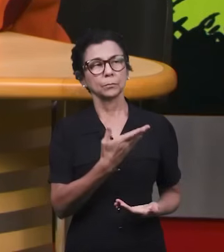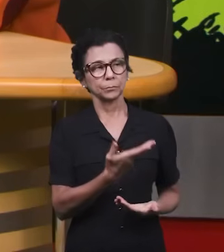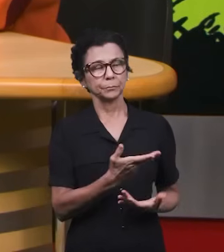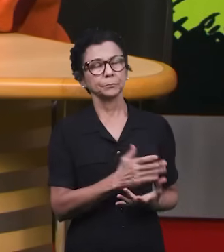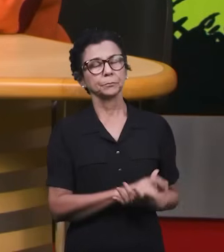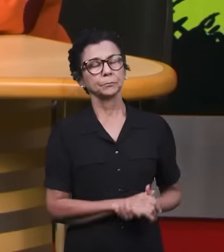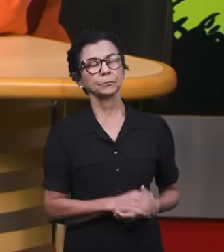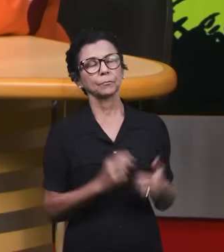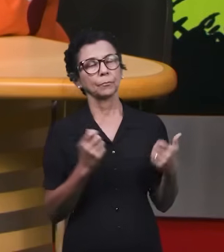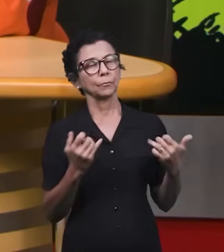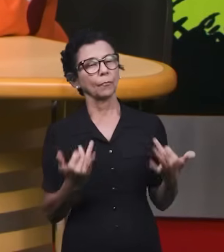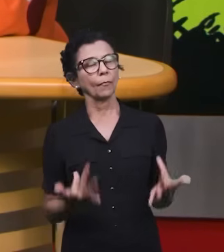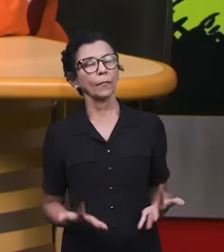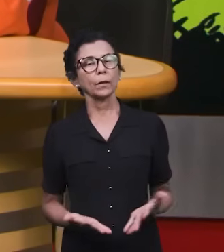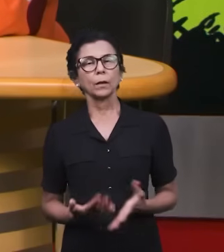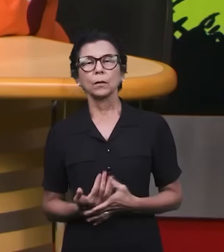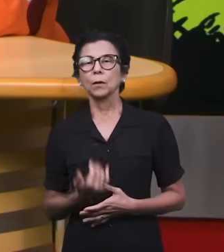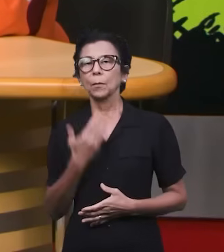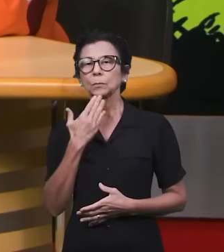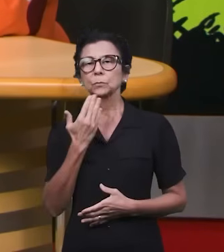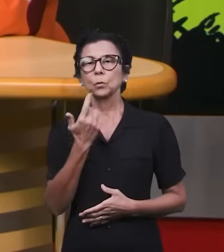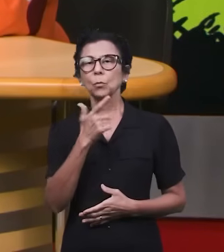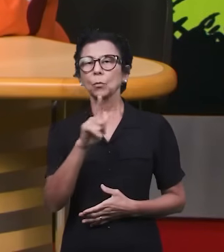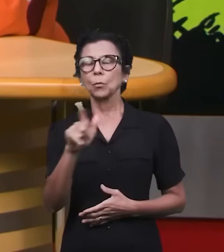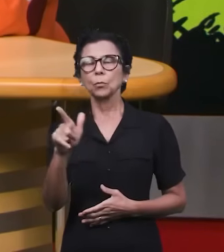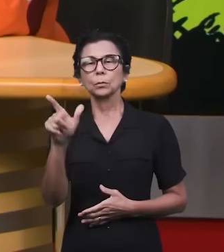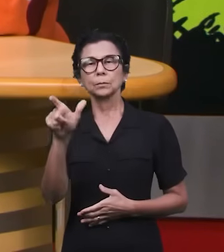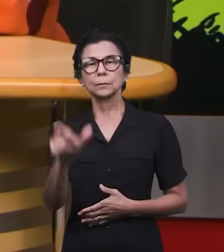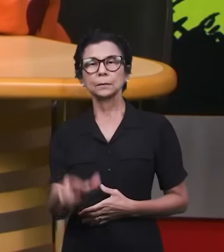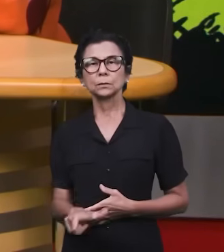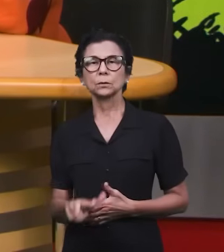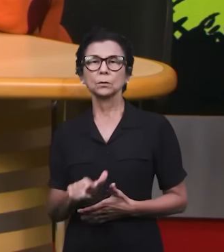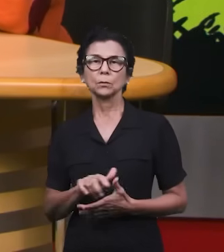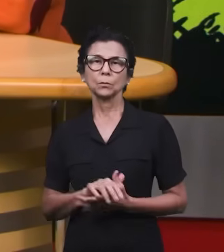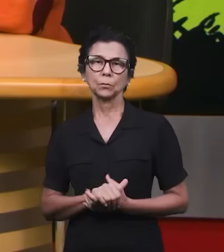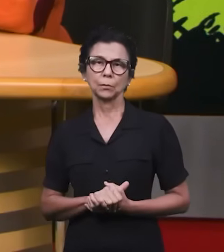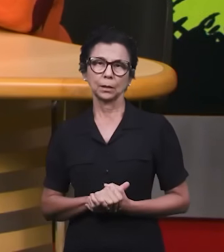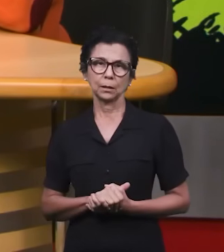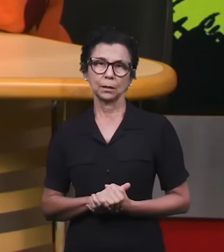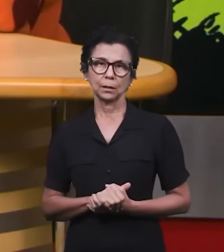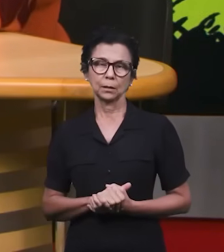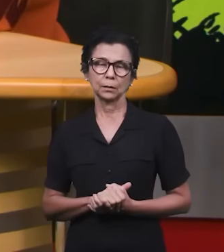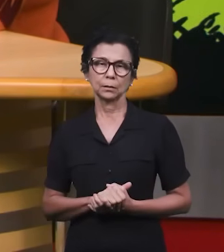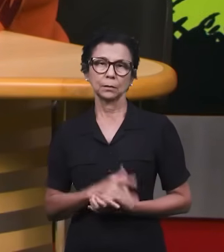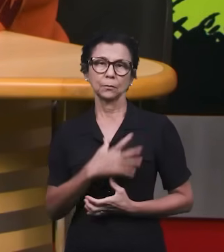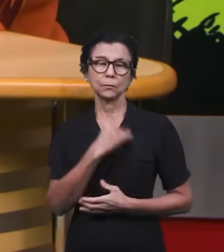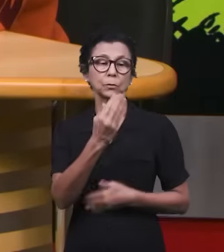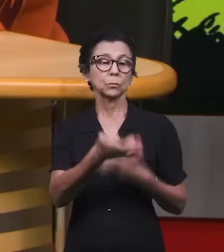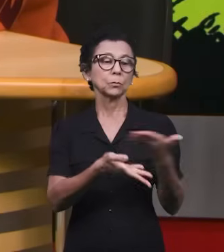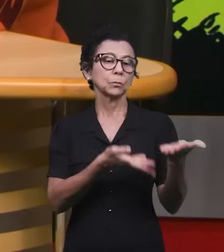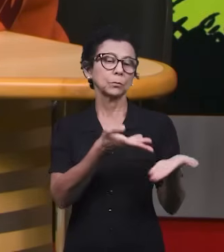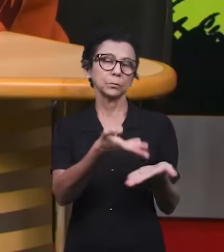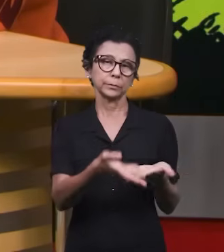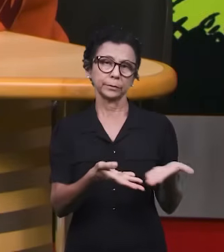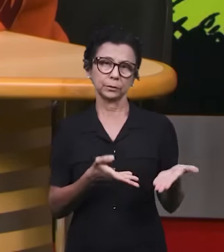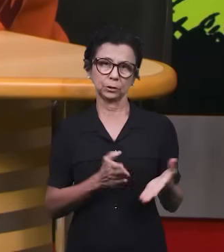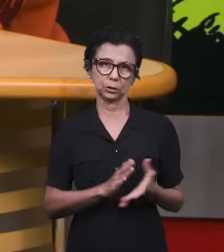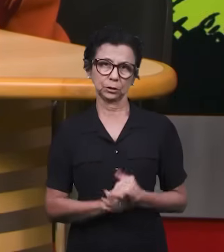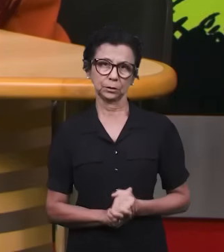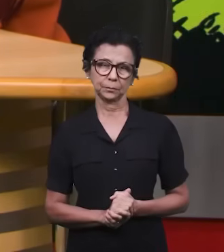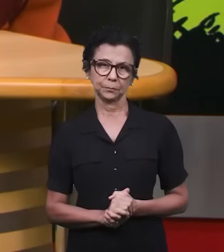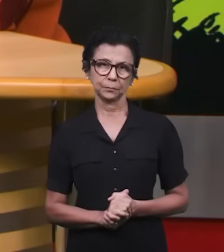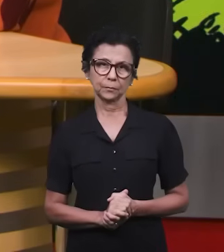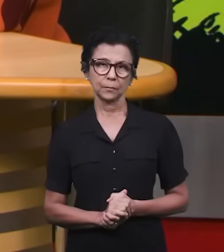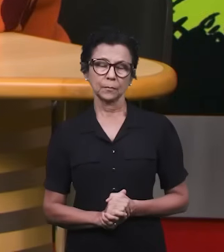não pode terceirizar a educação dos nossos filhos. E que dicas a gente pode dar? Porque hoje todos